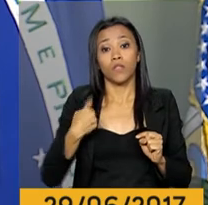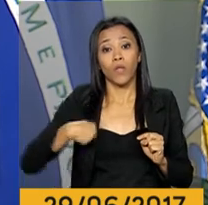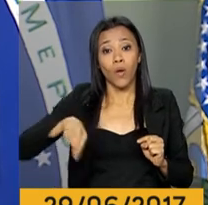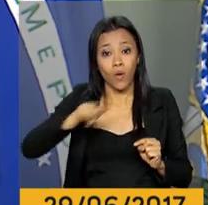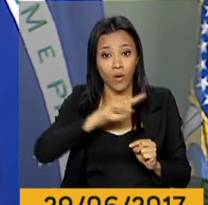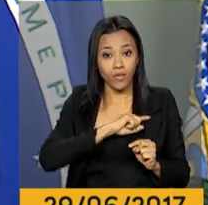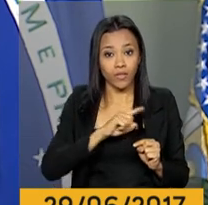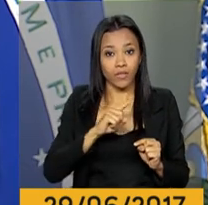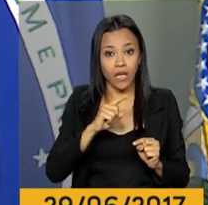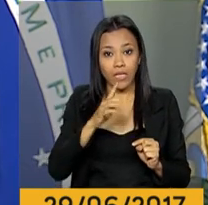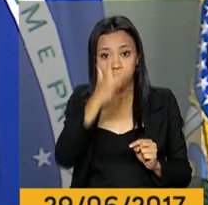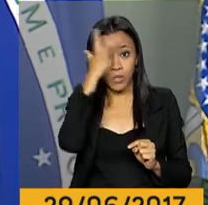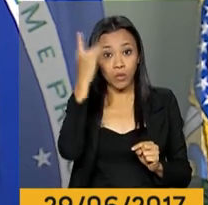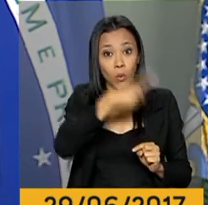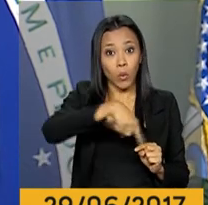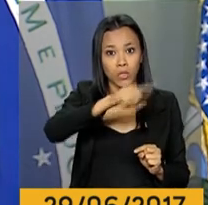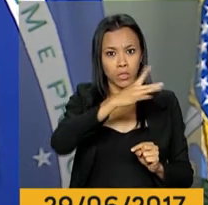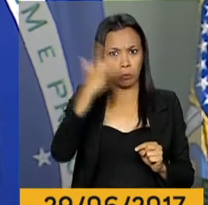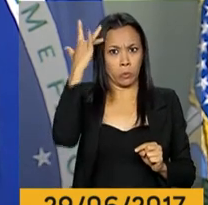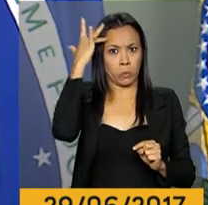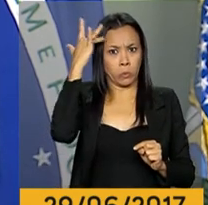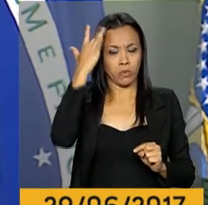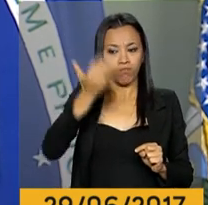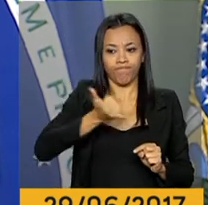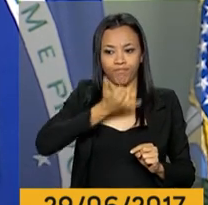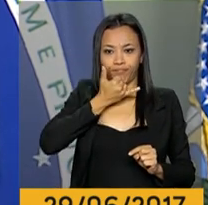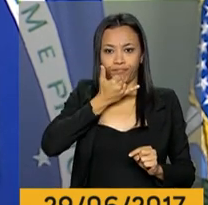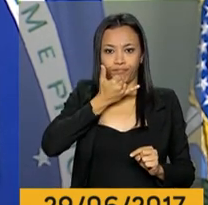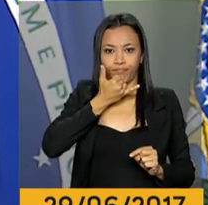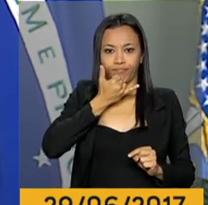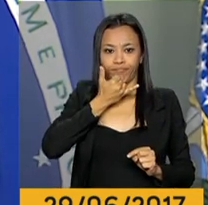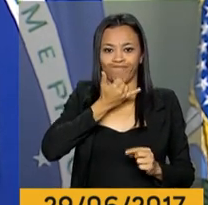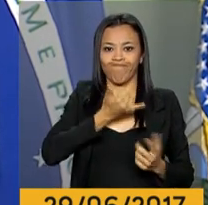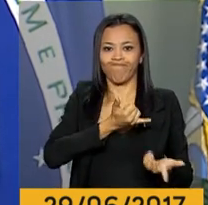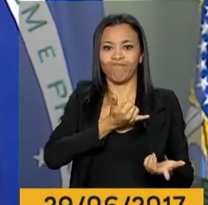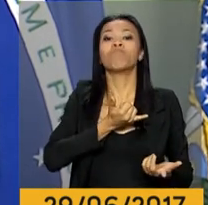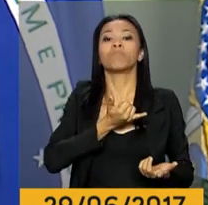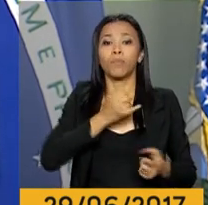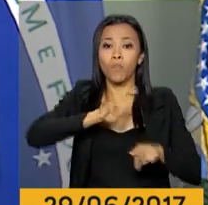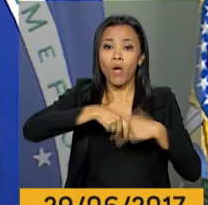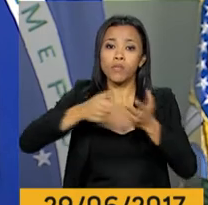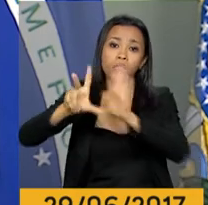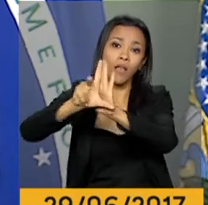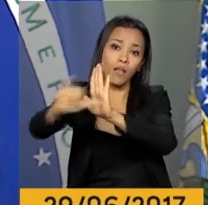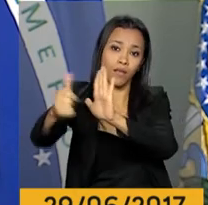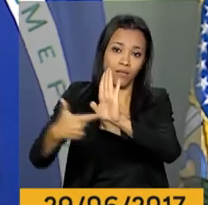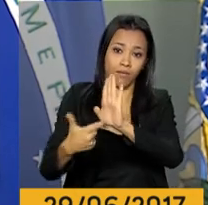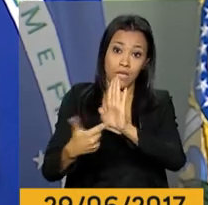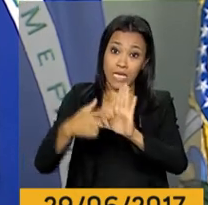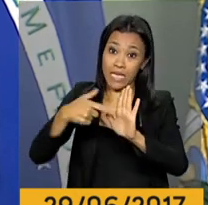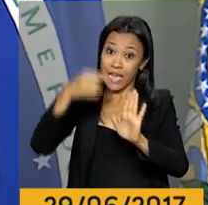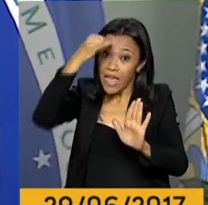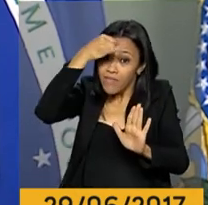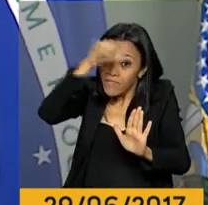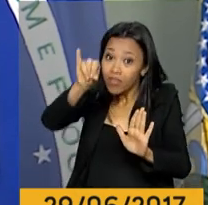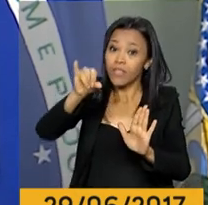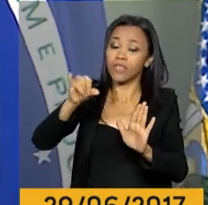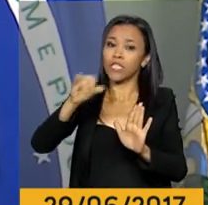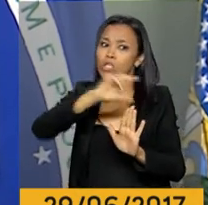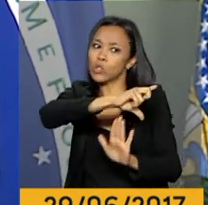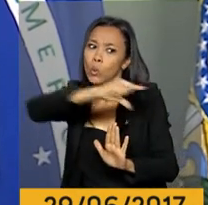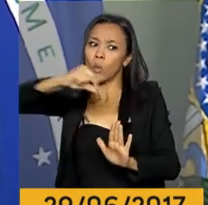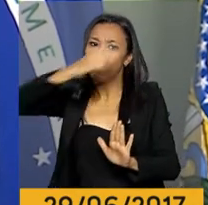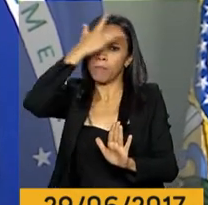interesse de gente poderosa eu pude verificar logo em seguida esta frustração de gente que